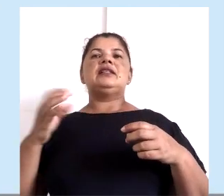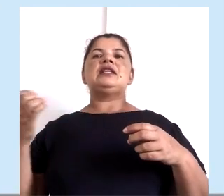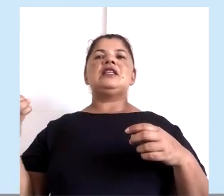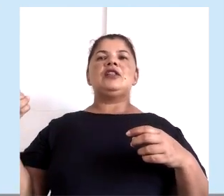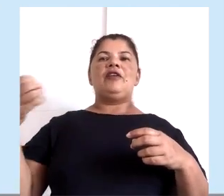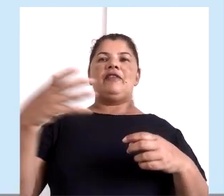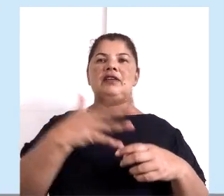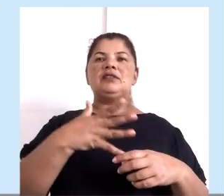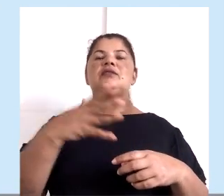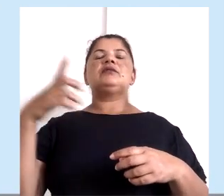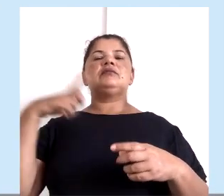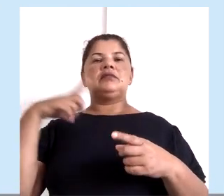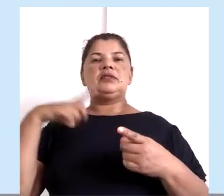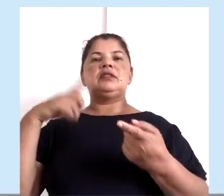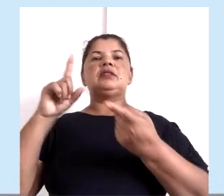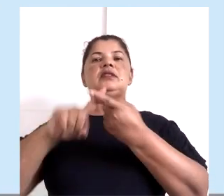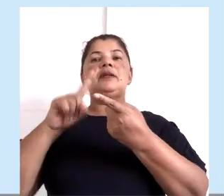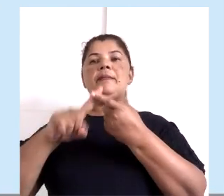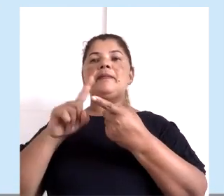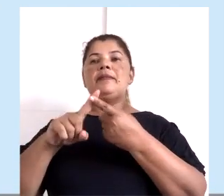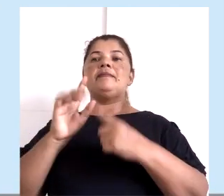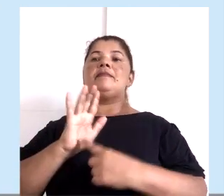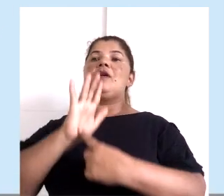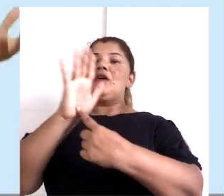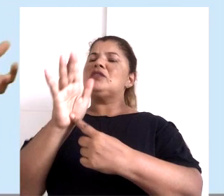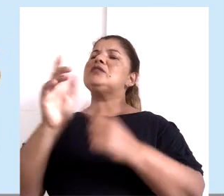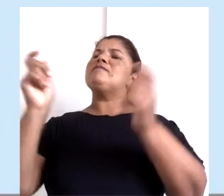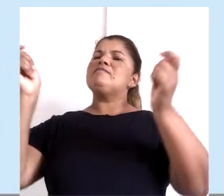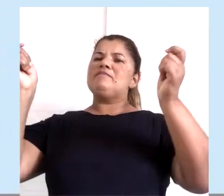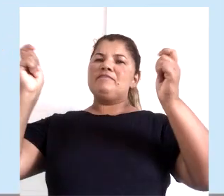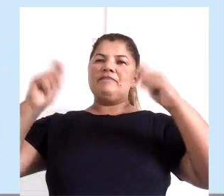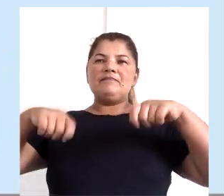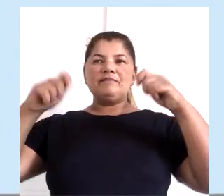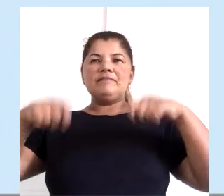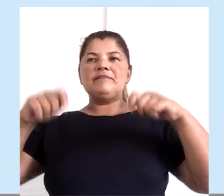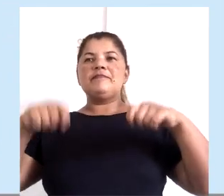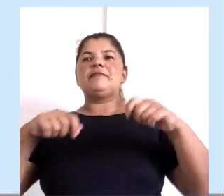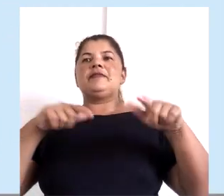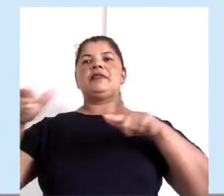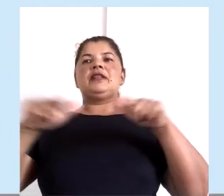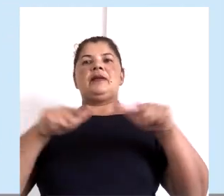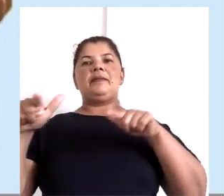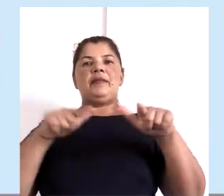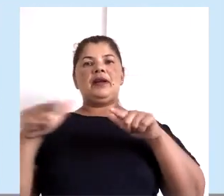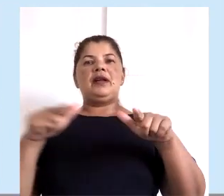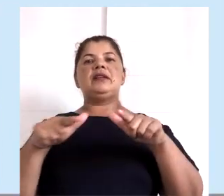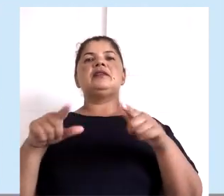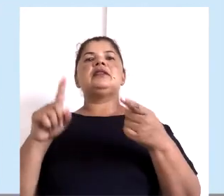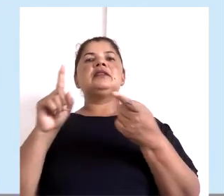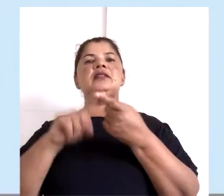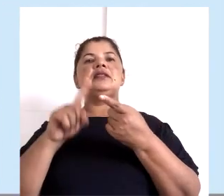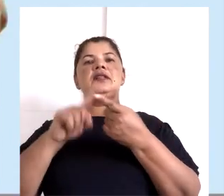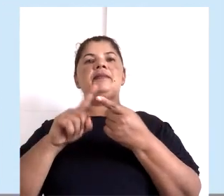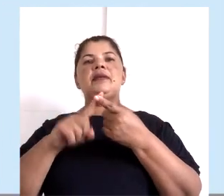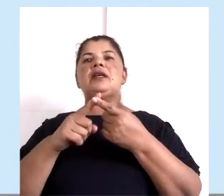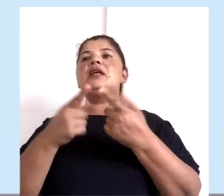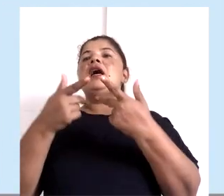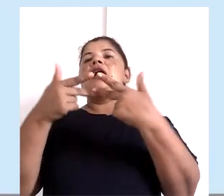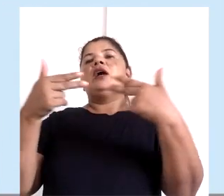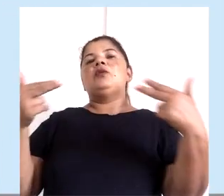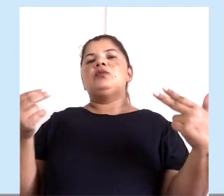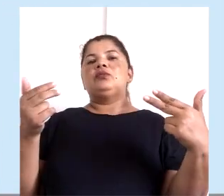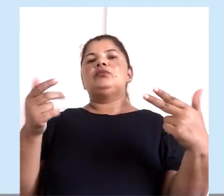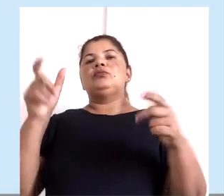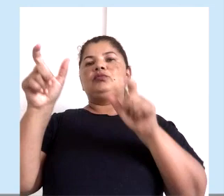inovações também traz novas possibilidades de emprego e novas possibilidades também de recursos para os